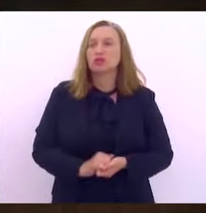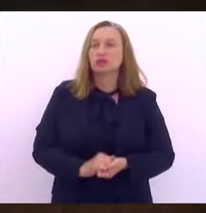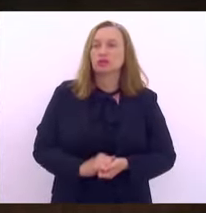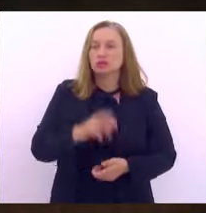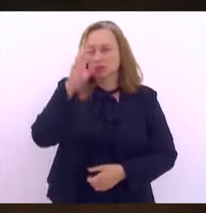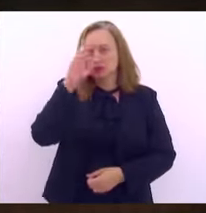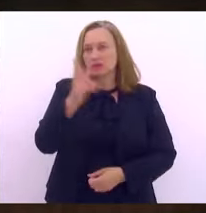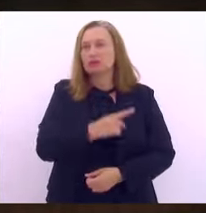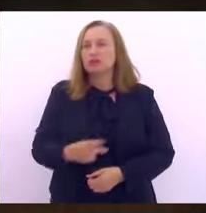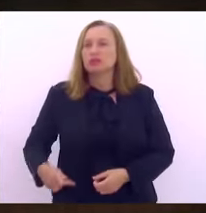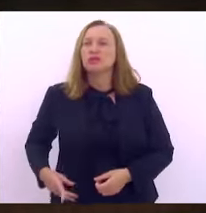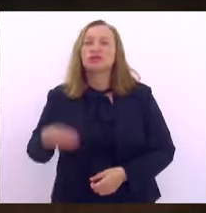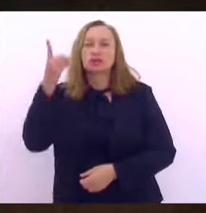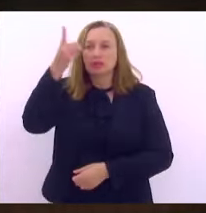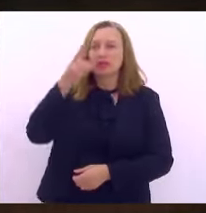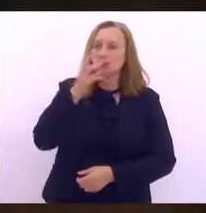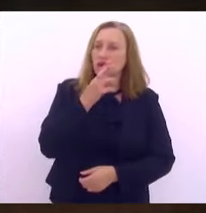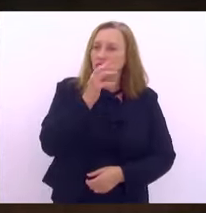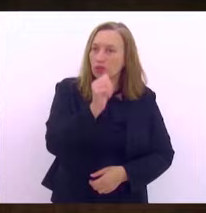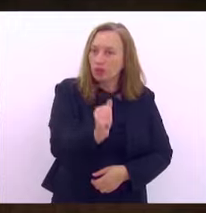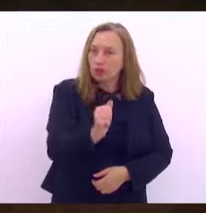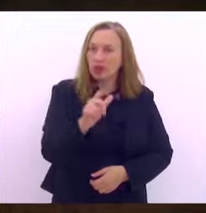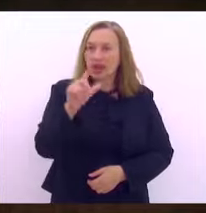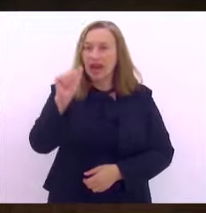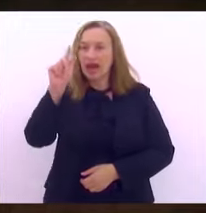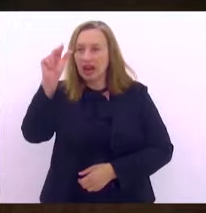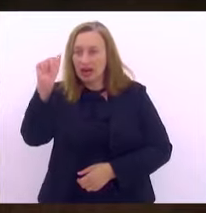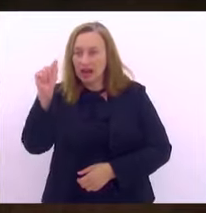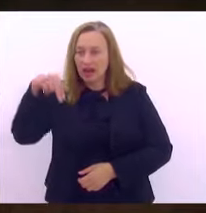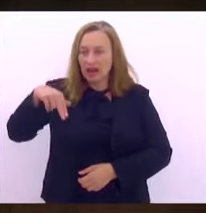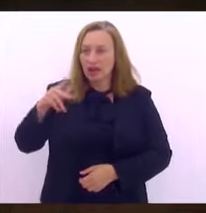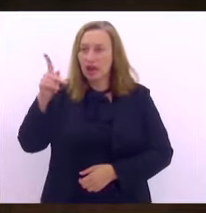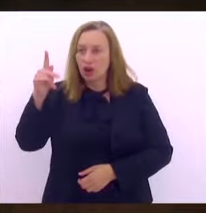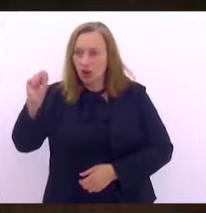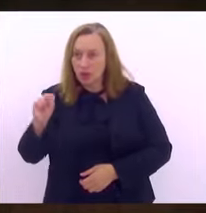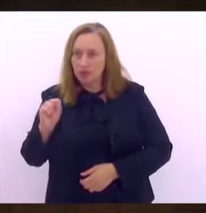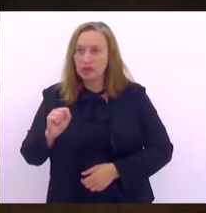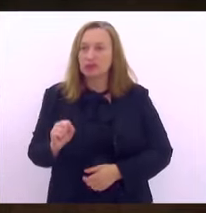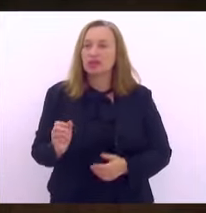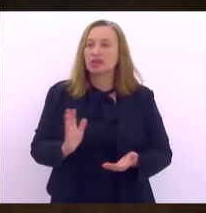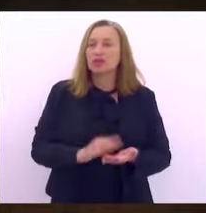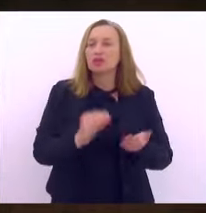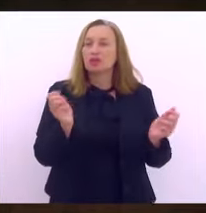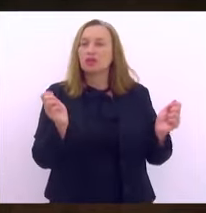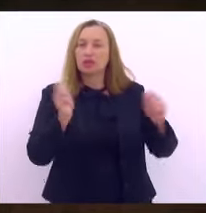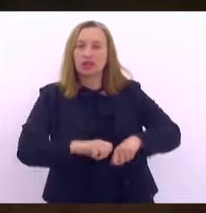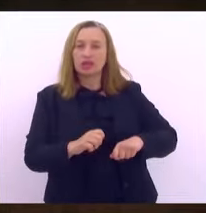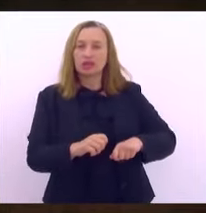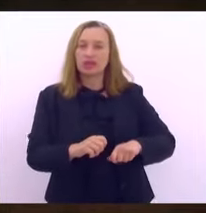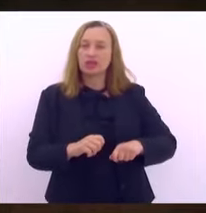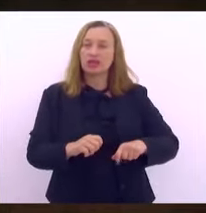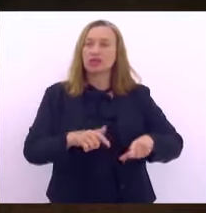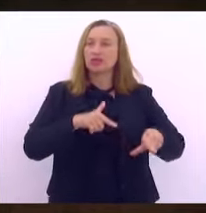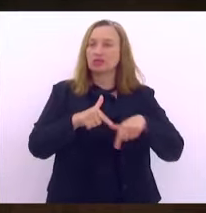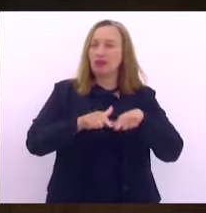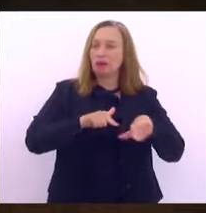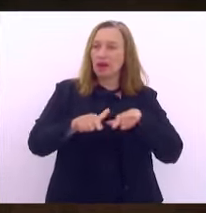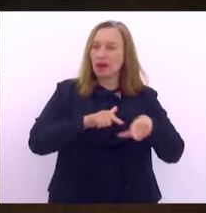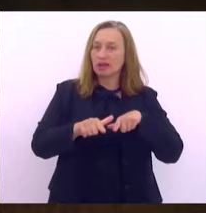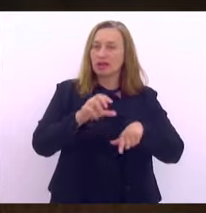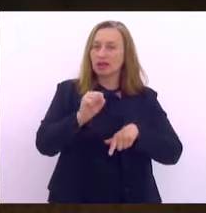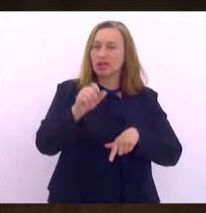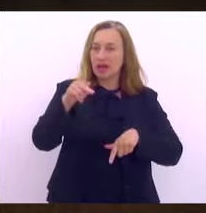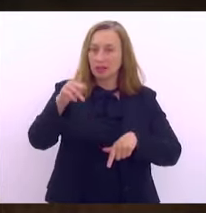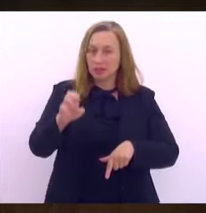deputado Rodrigo Amorim, o deputado Alon Lopes, pedimos a exoneração dessa incompetente que está à frente da CEAP. E aí,